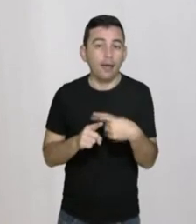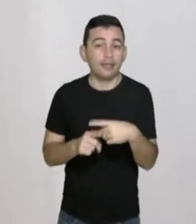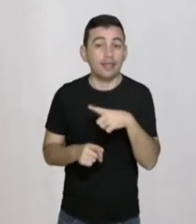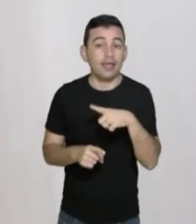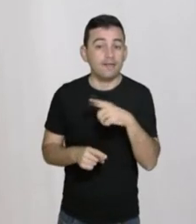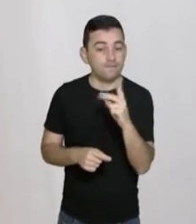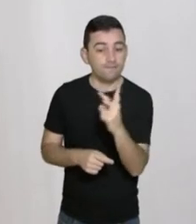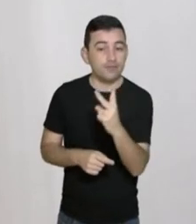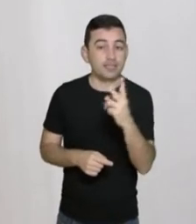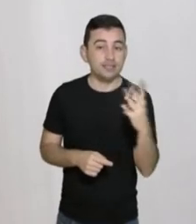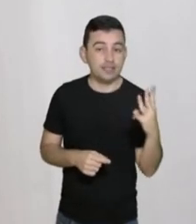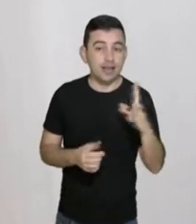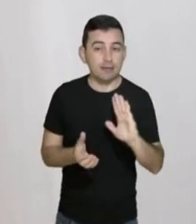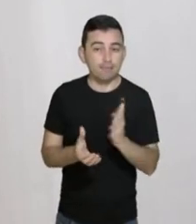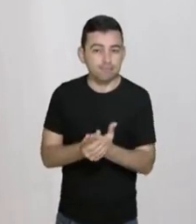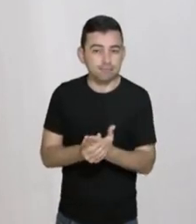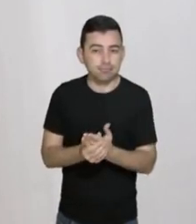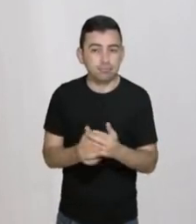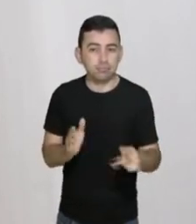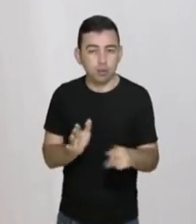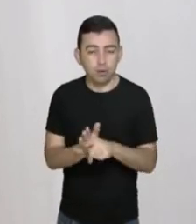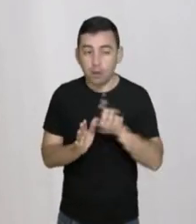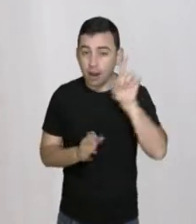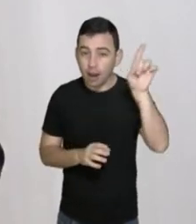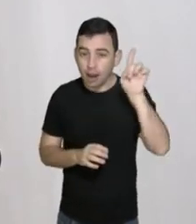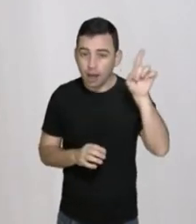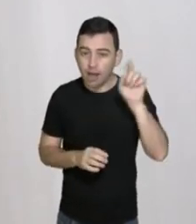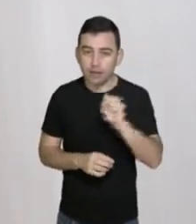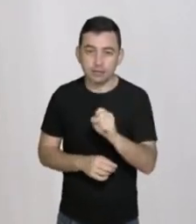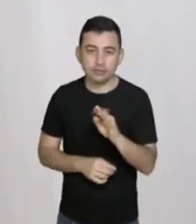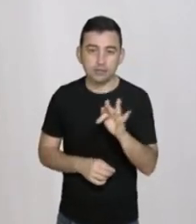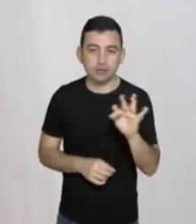inquéritos que responde no Supremo?